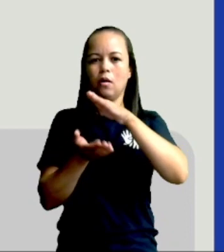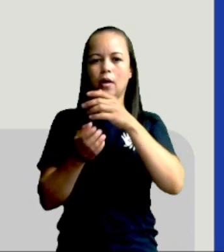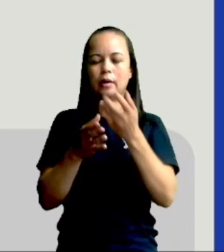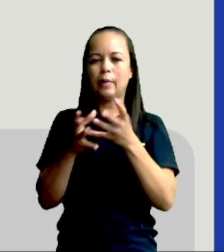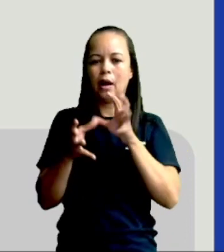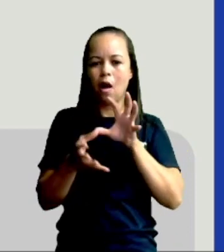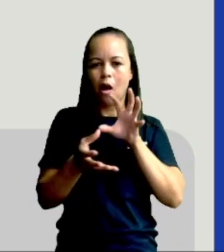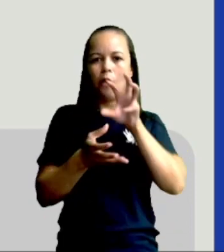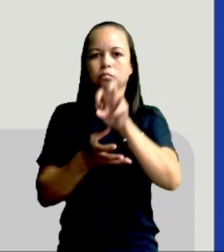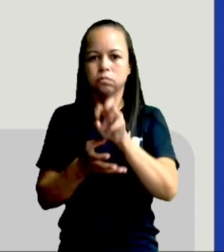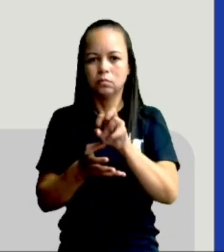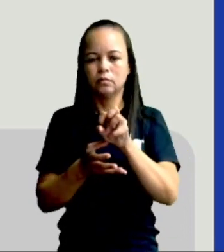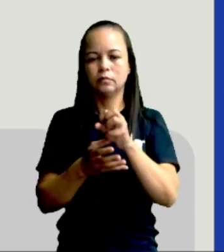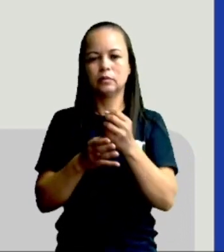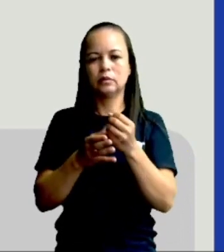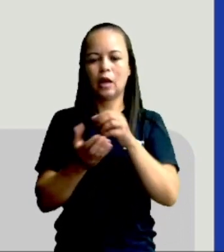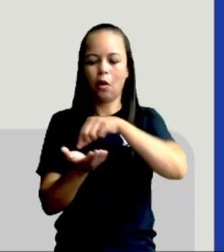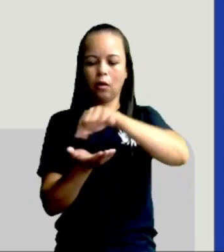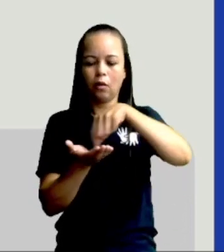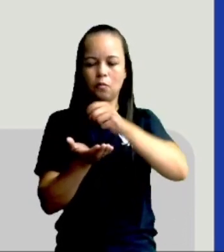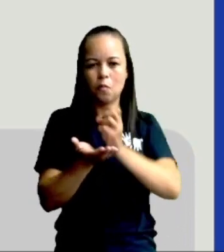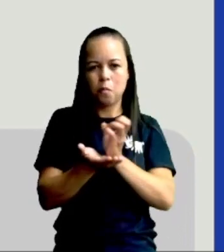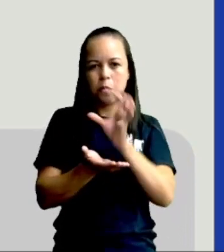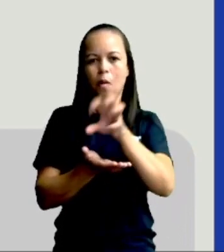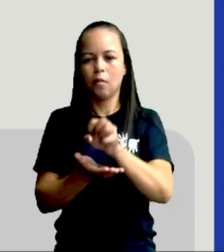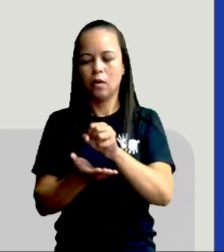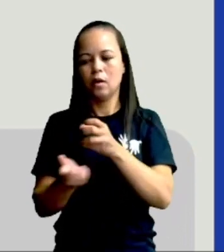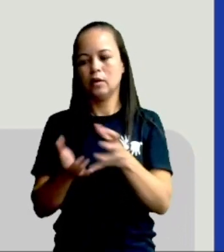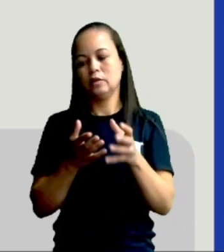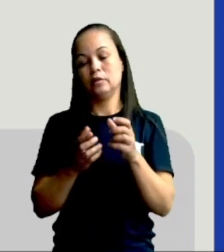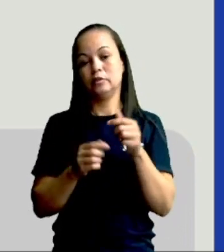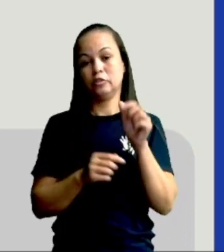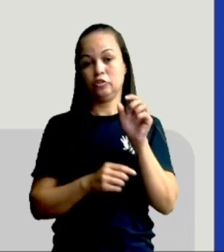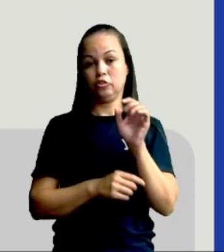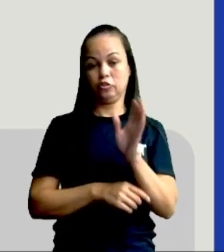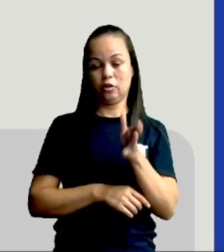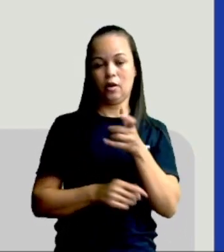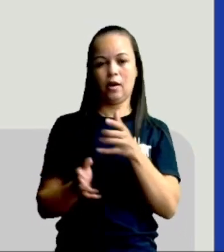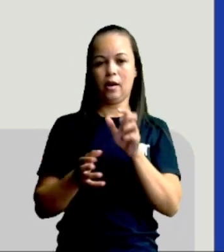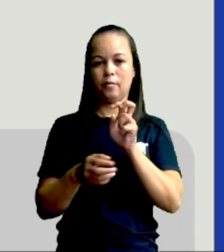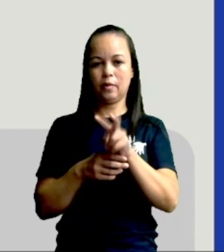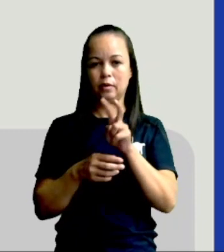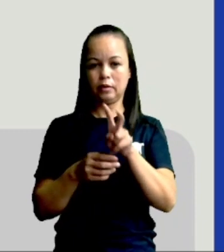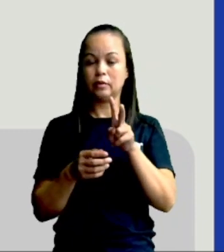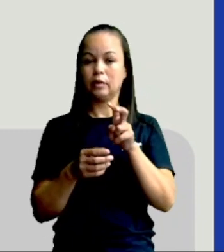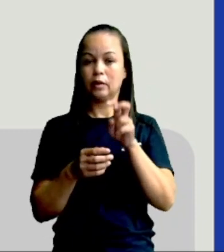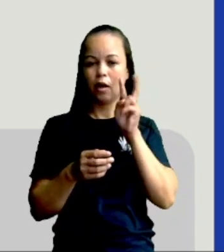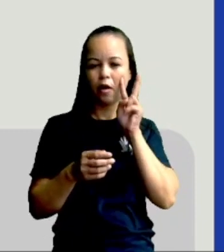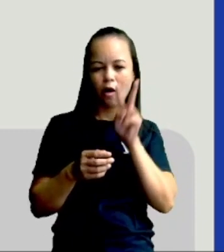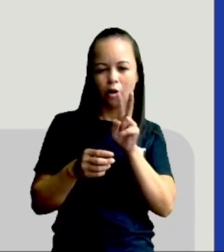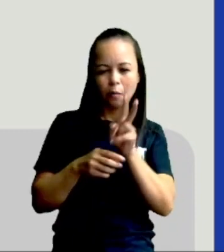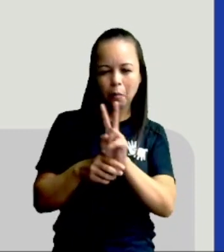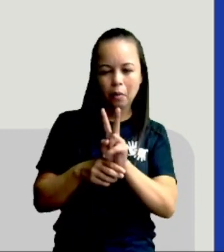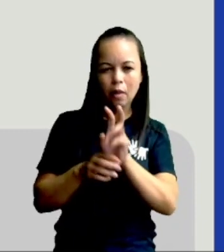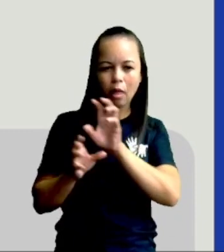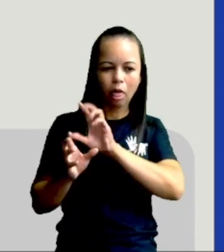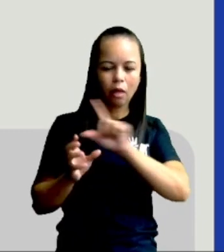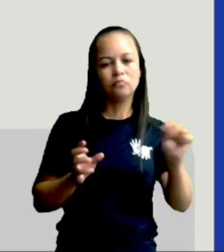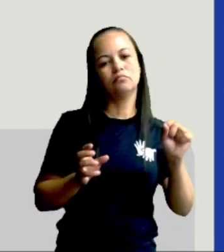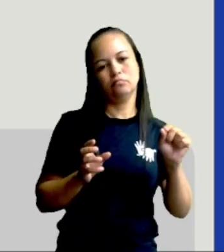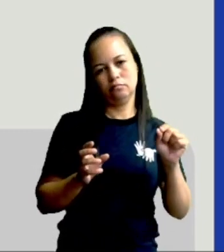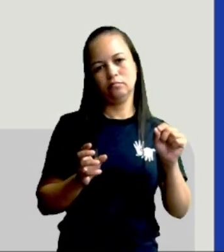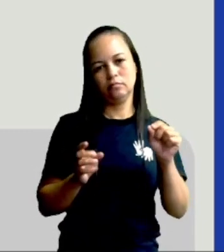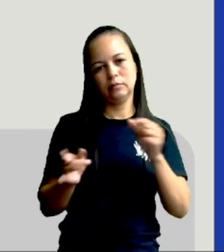impulso ao dar o bote. Já as cobras não peçonhentas, elas são, quando são perseguidas, elas fogem. Já